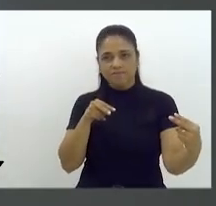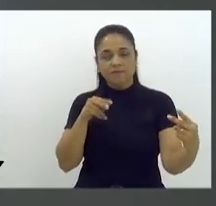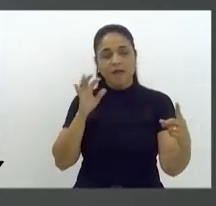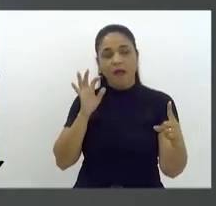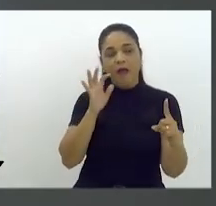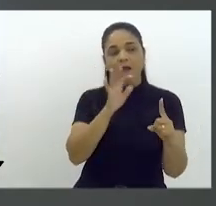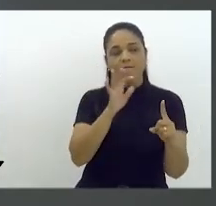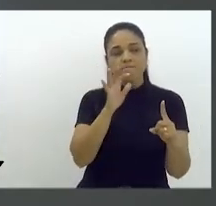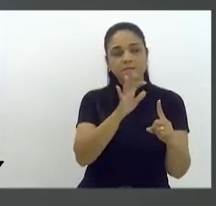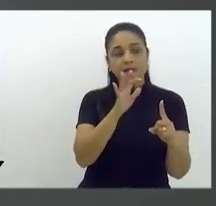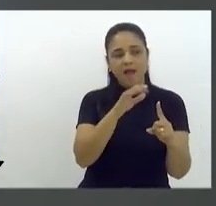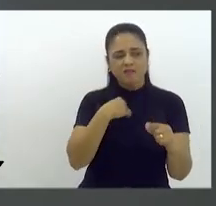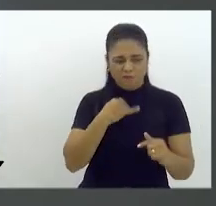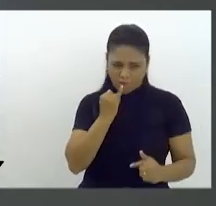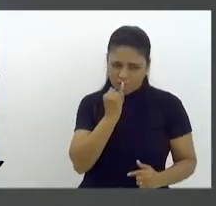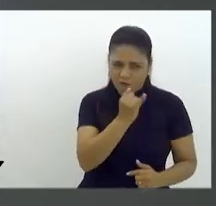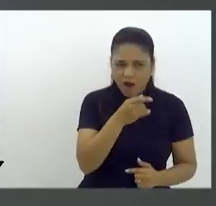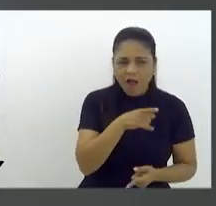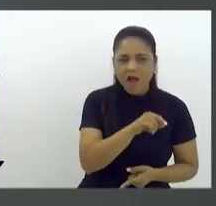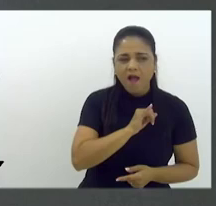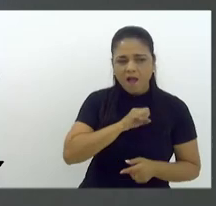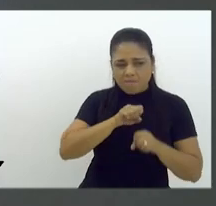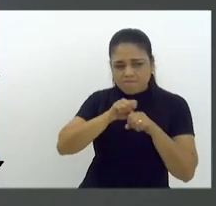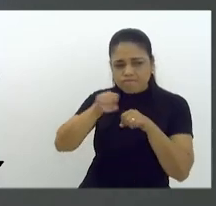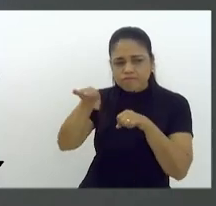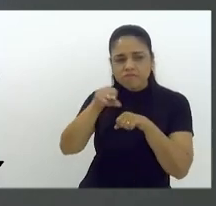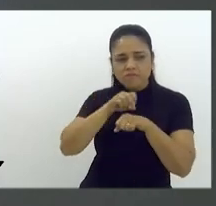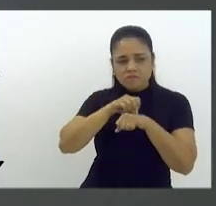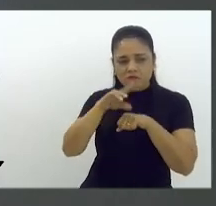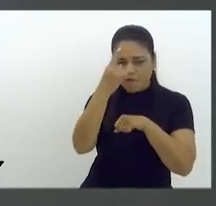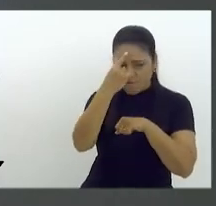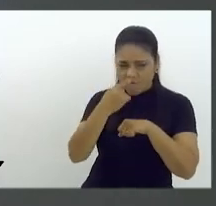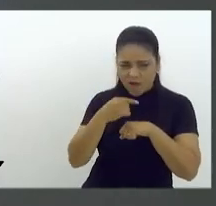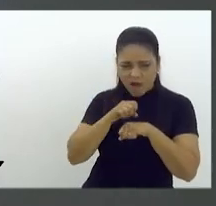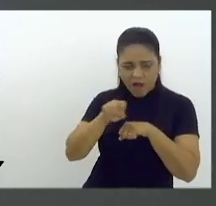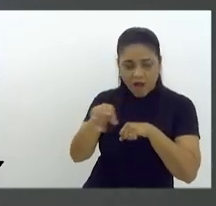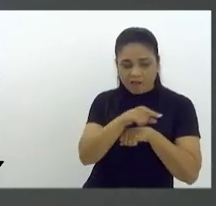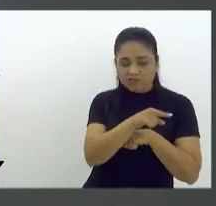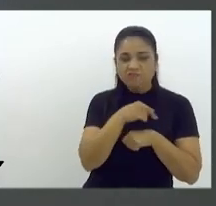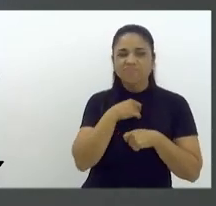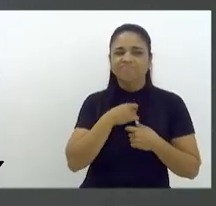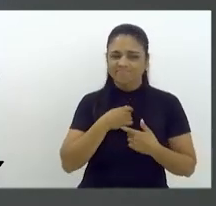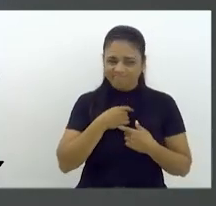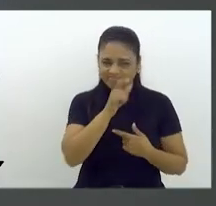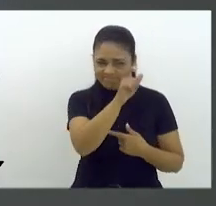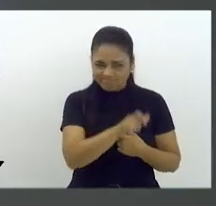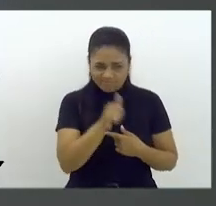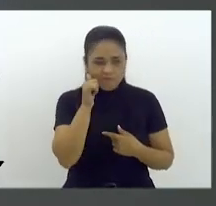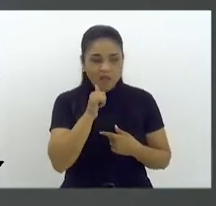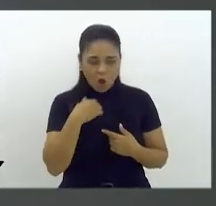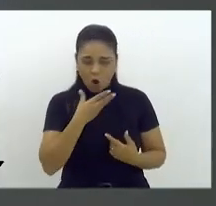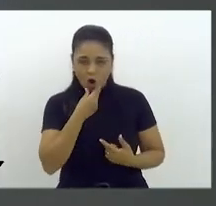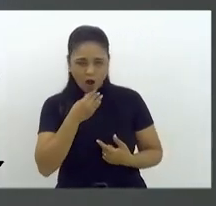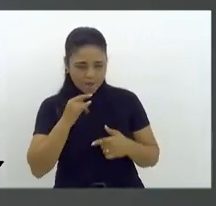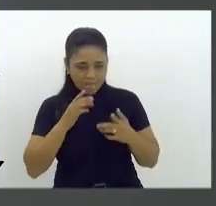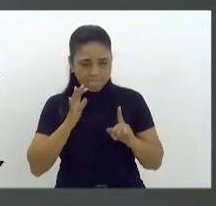ameaças de se divulgar algo que seria pejorativo para mulheres né infelizmente